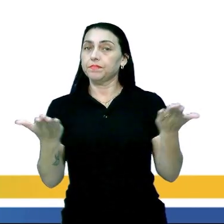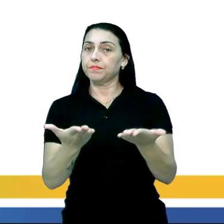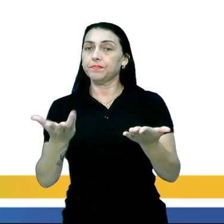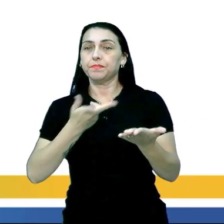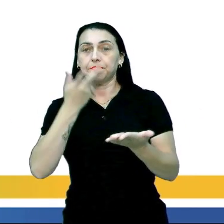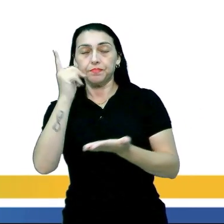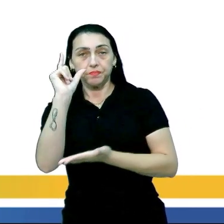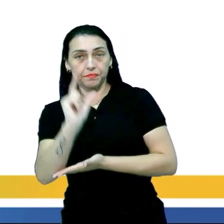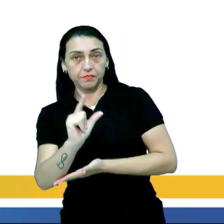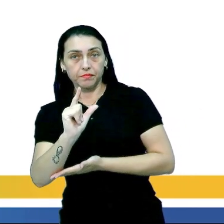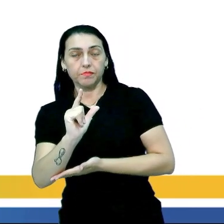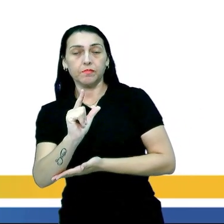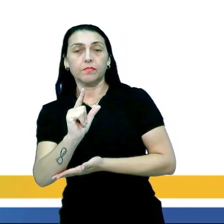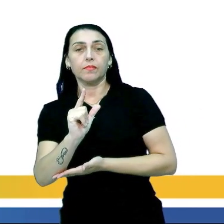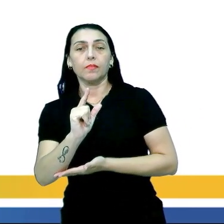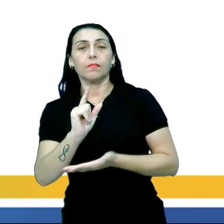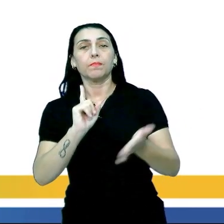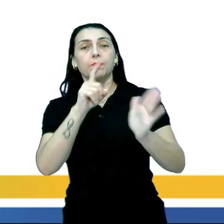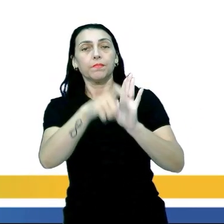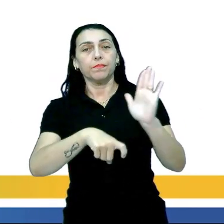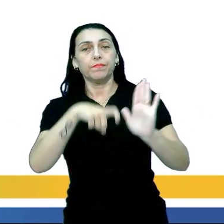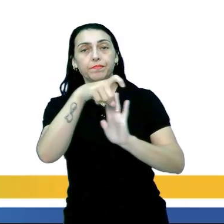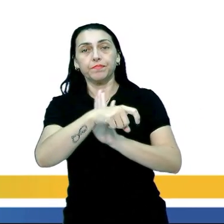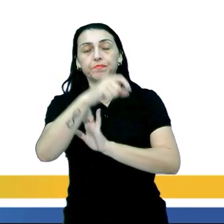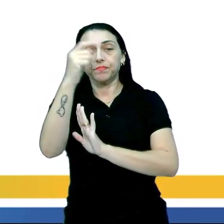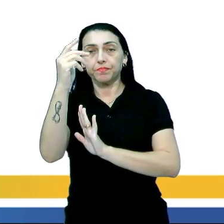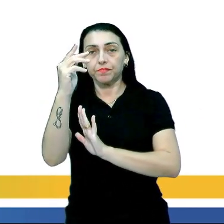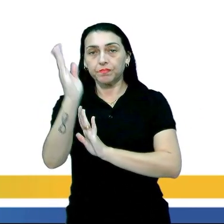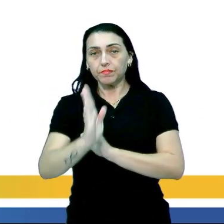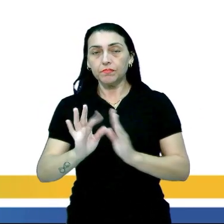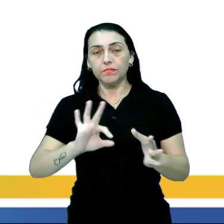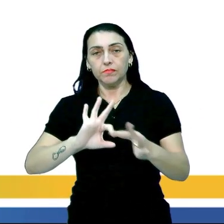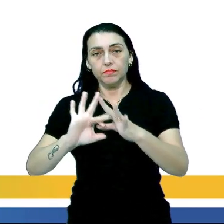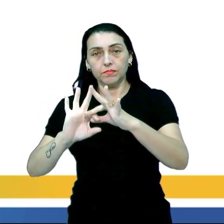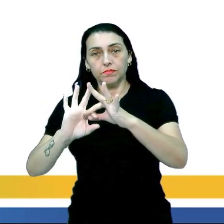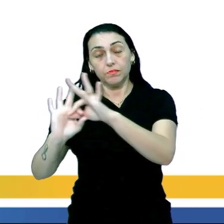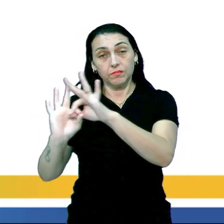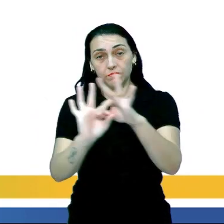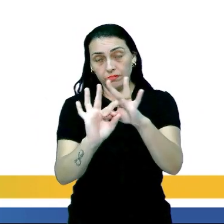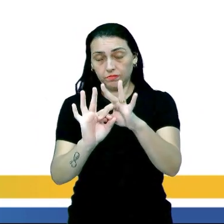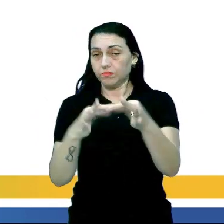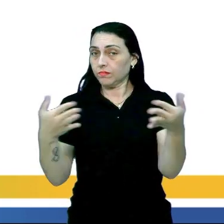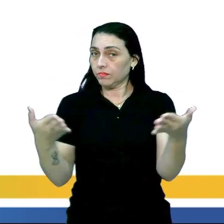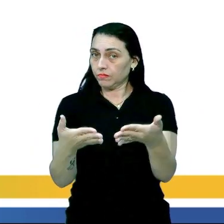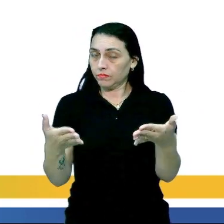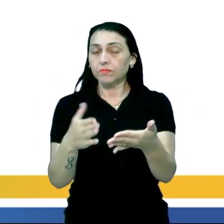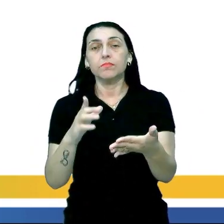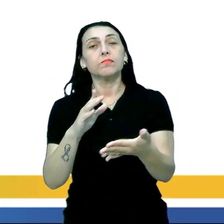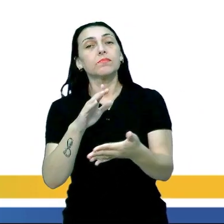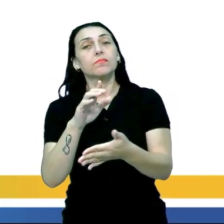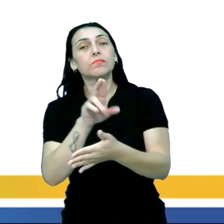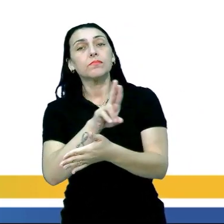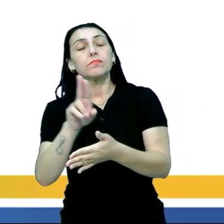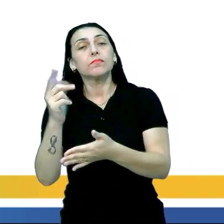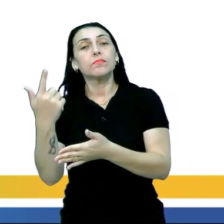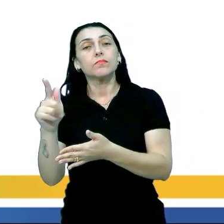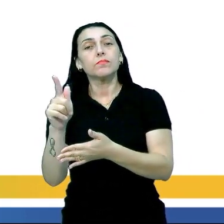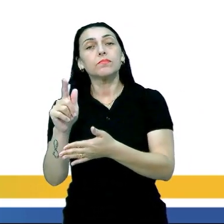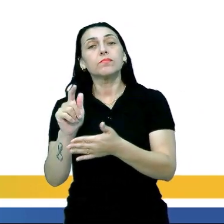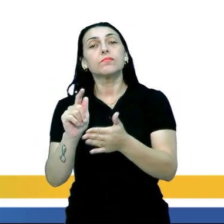falar um pouco da agropecuária do Brasil em um contexto muito discutido atualmente, que a gente chama na geografia